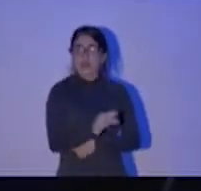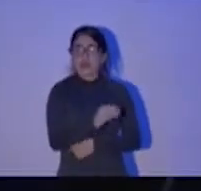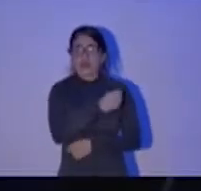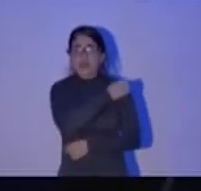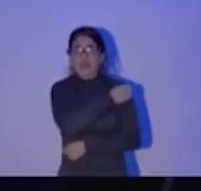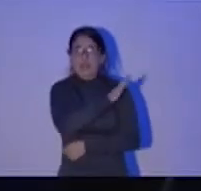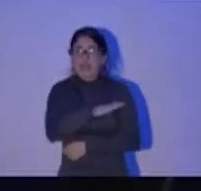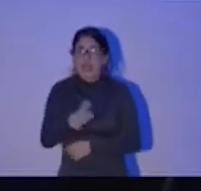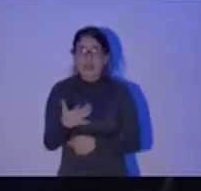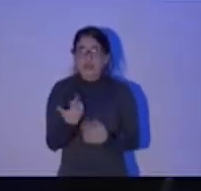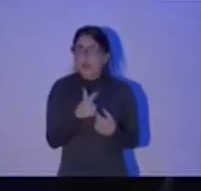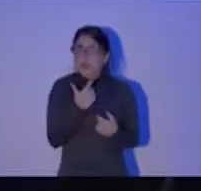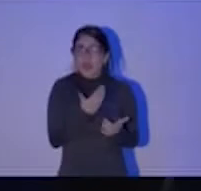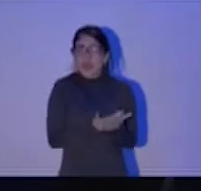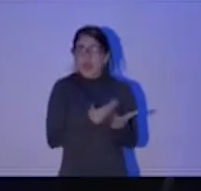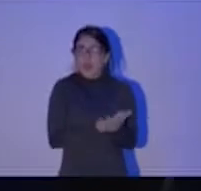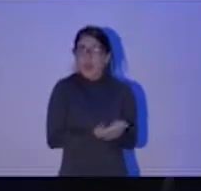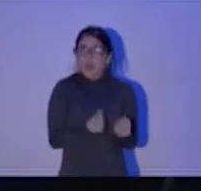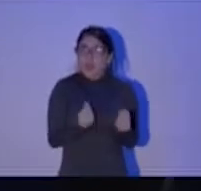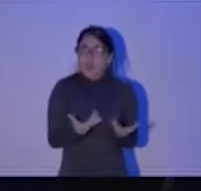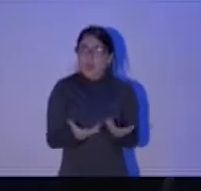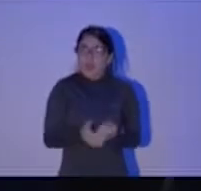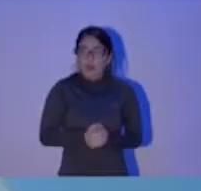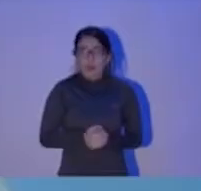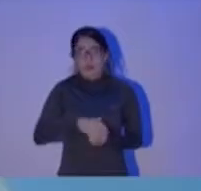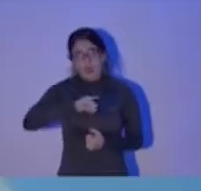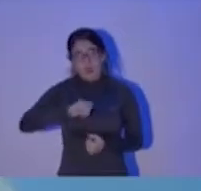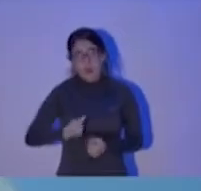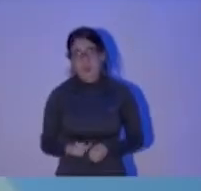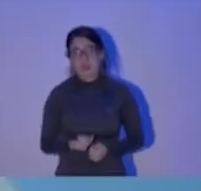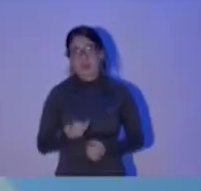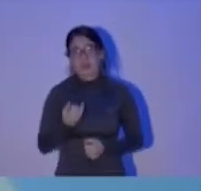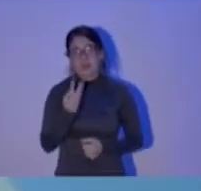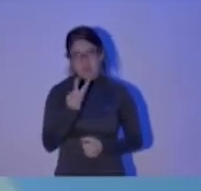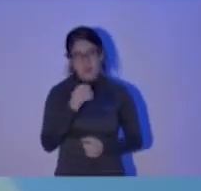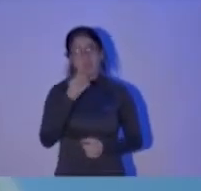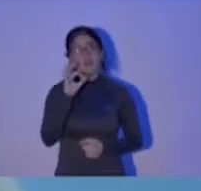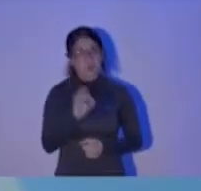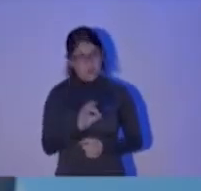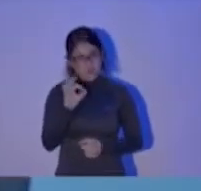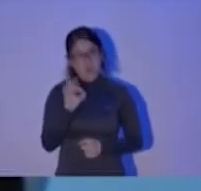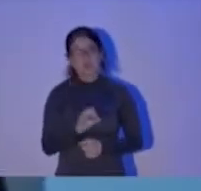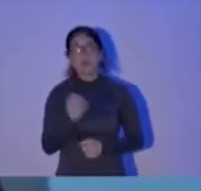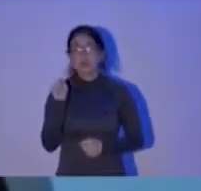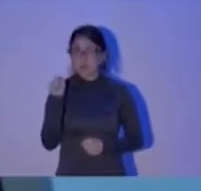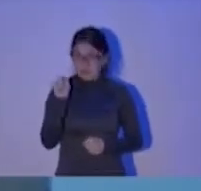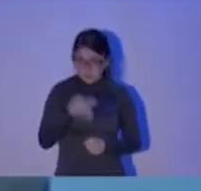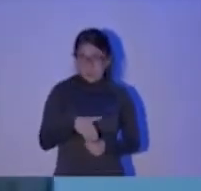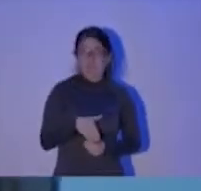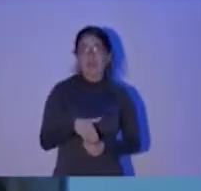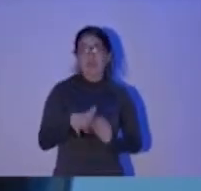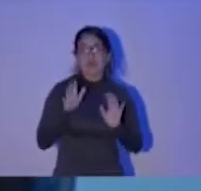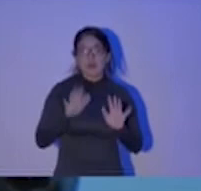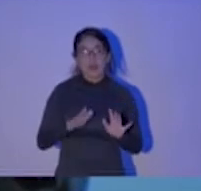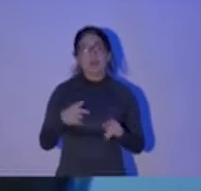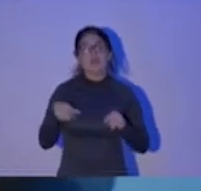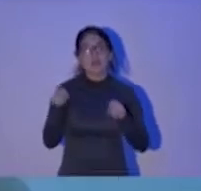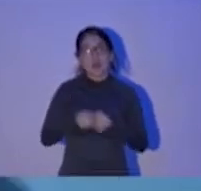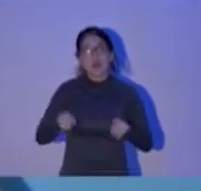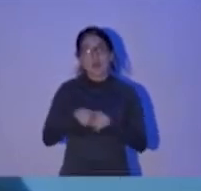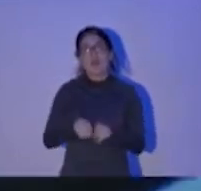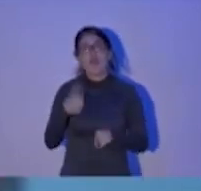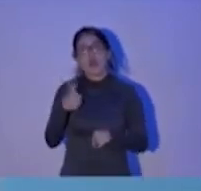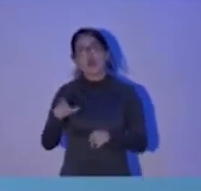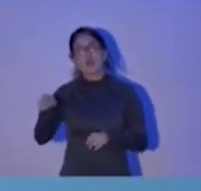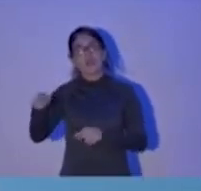E agradeço muito. Então, vamos aproveitar a luta pelos 40% para abraçar também essas outras lutas